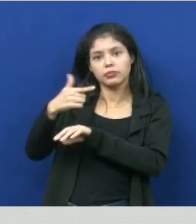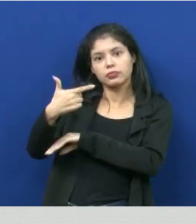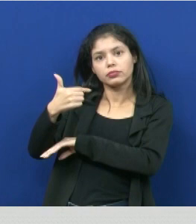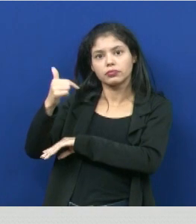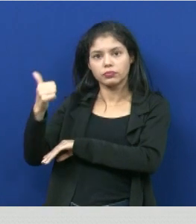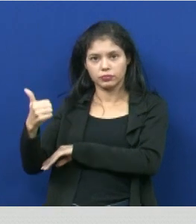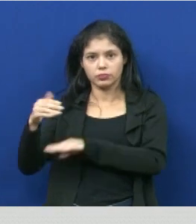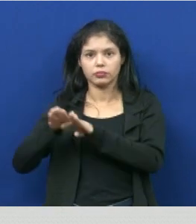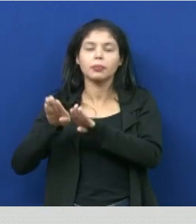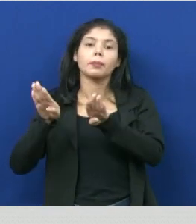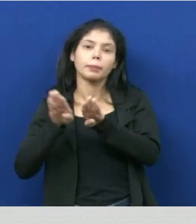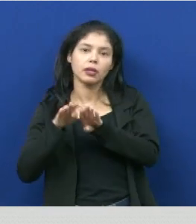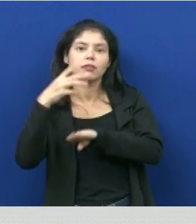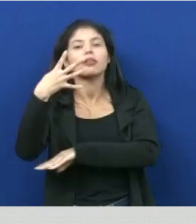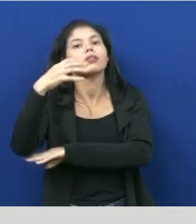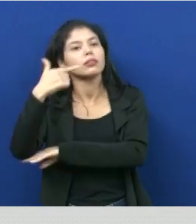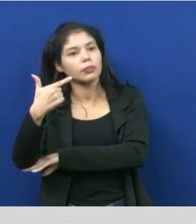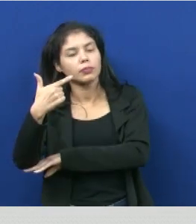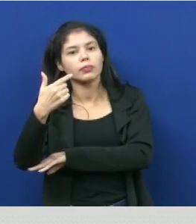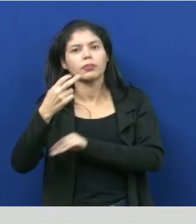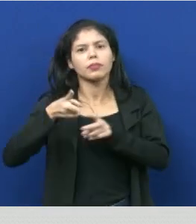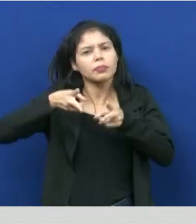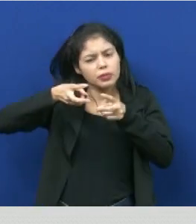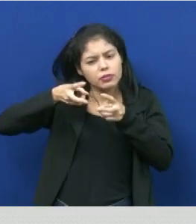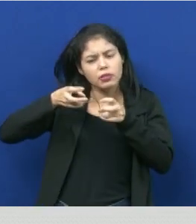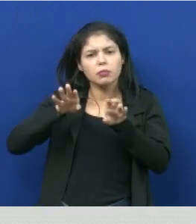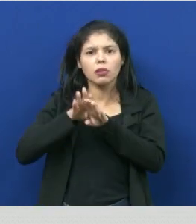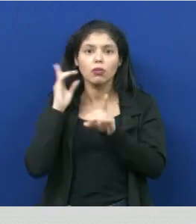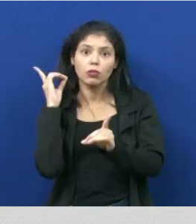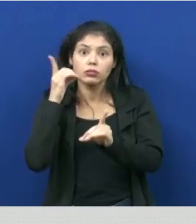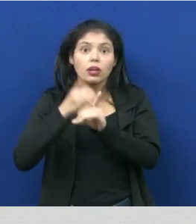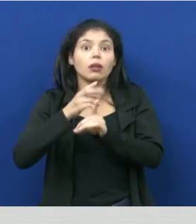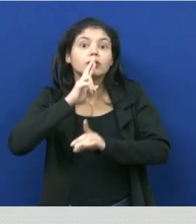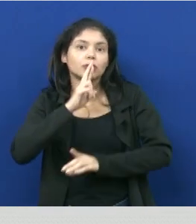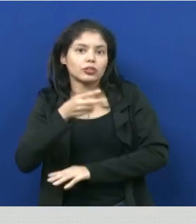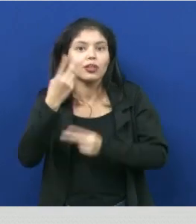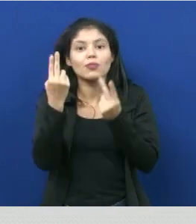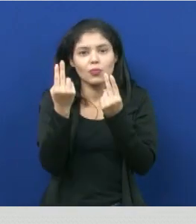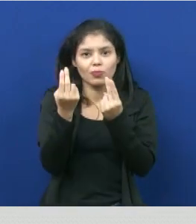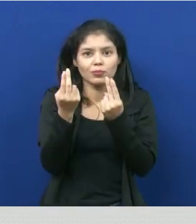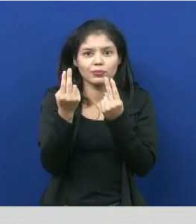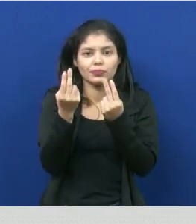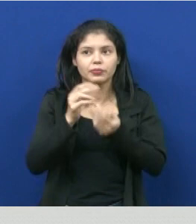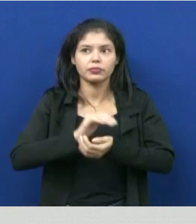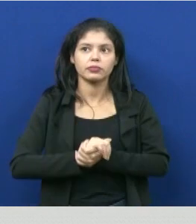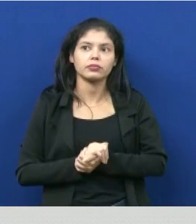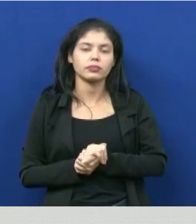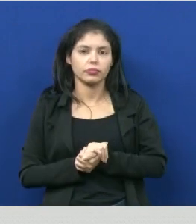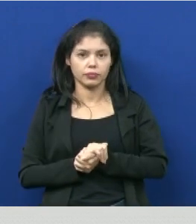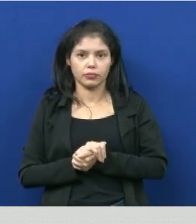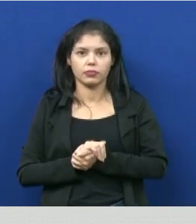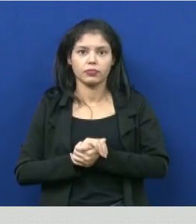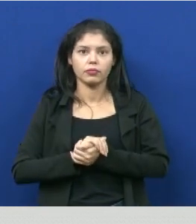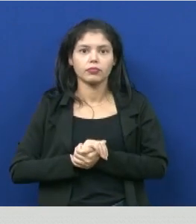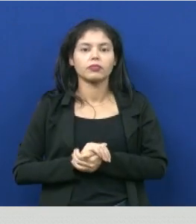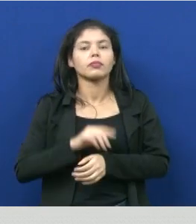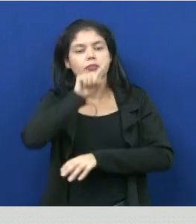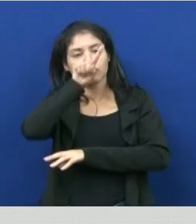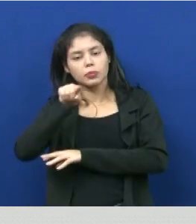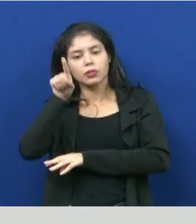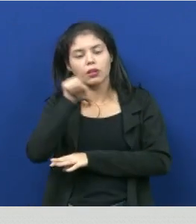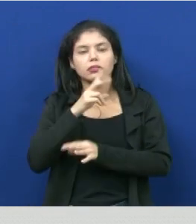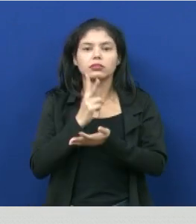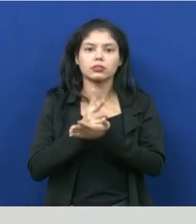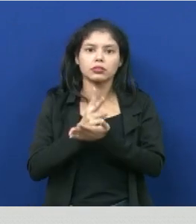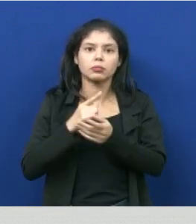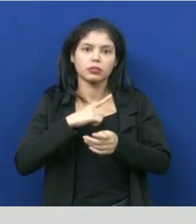dá 42. Então observe aí que encontramos o mesmo resultado fazendo esse produto dos meios pelos extremos, ou seja,